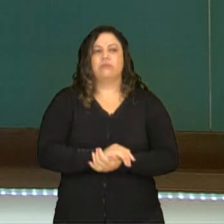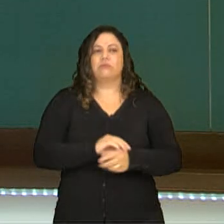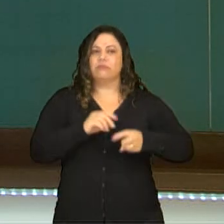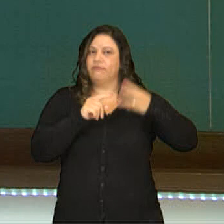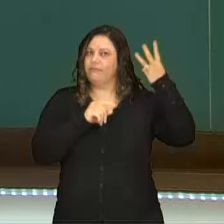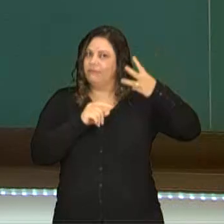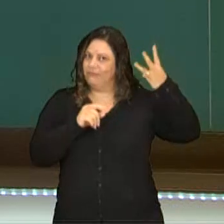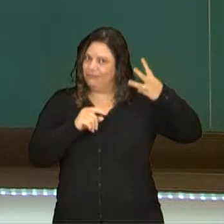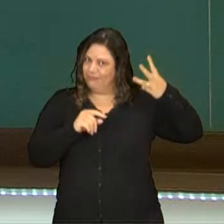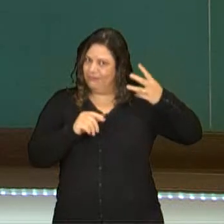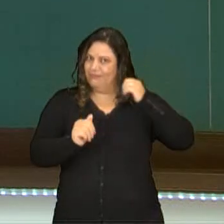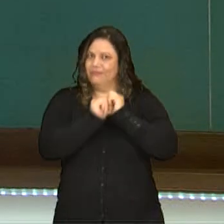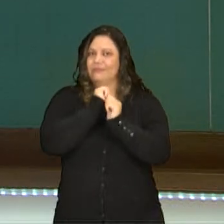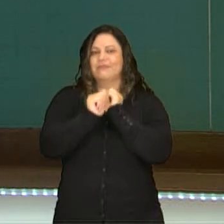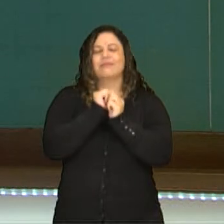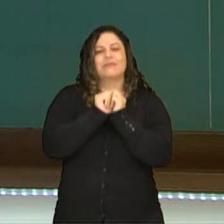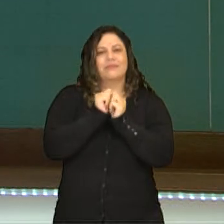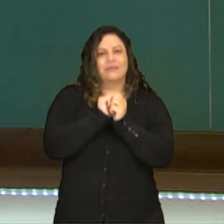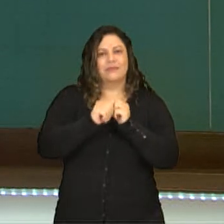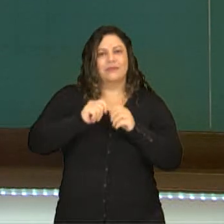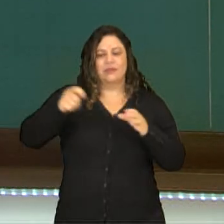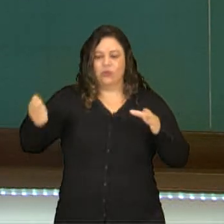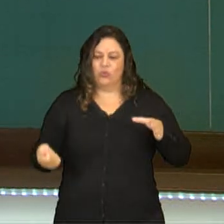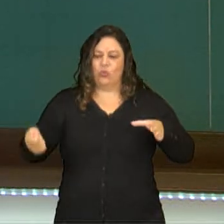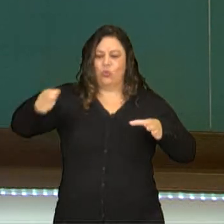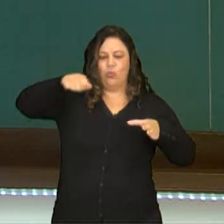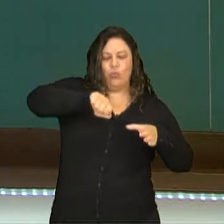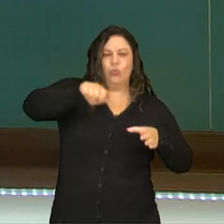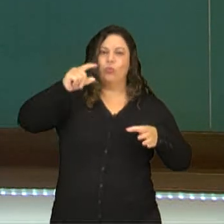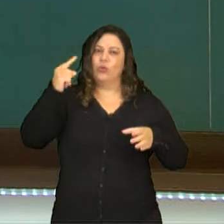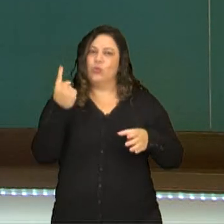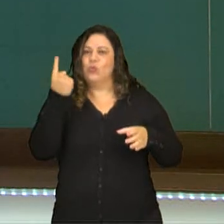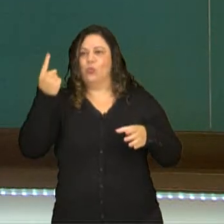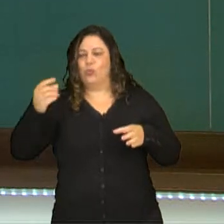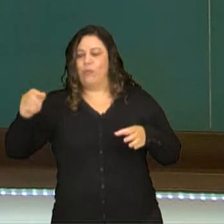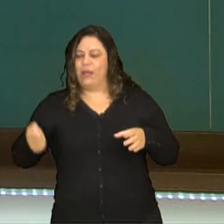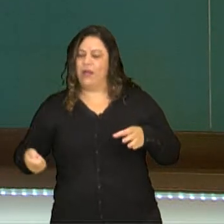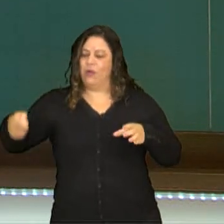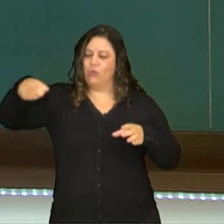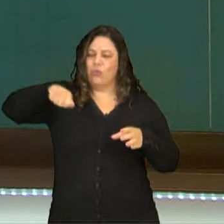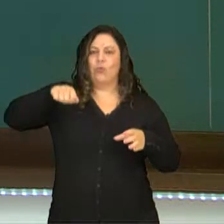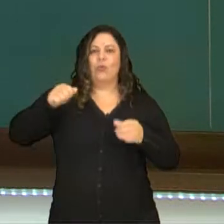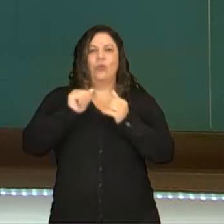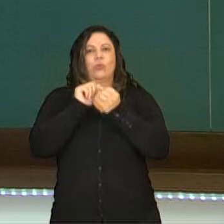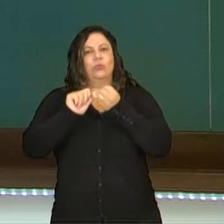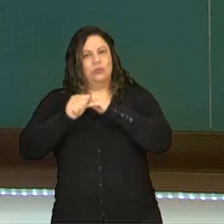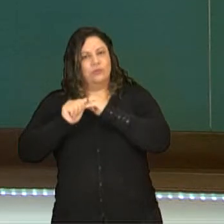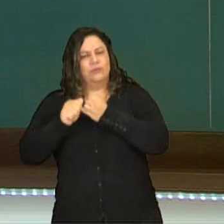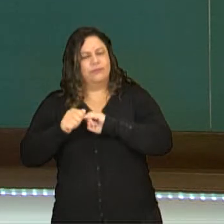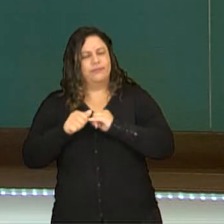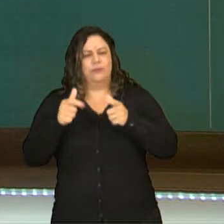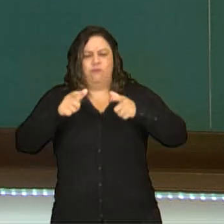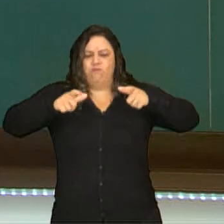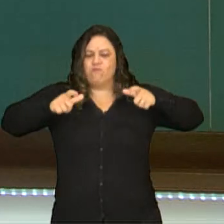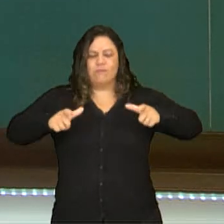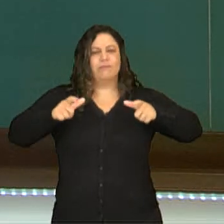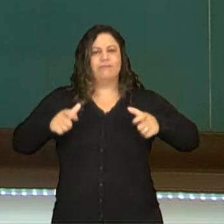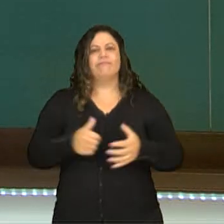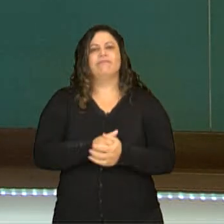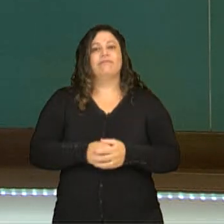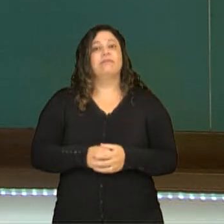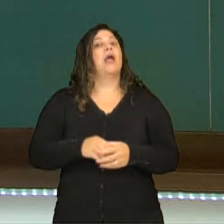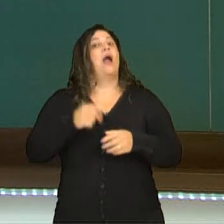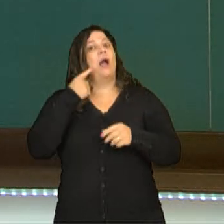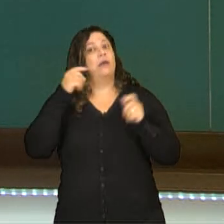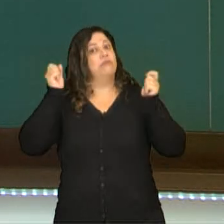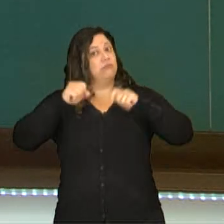colheres de arroz e uma concha rasa de feijão. Resolvido, um prato bem rechonchudo e que ajuda a